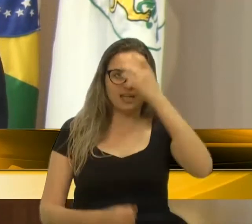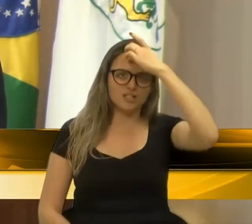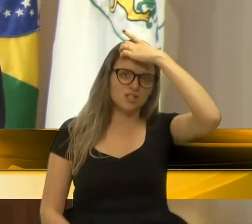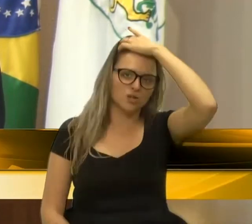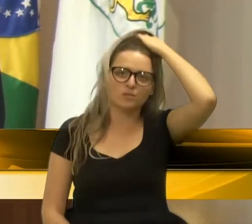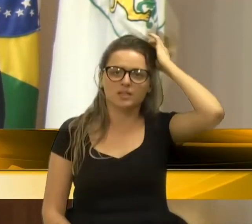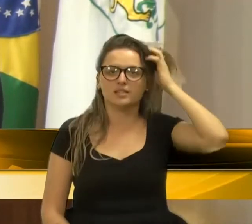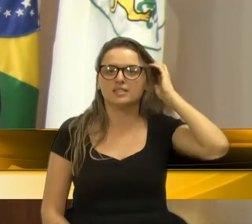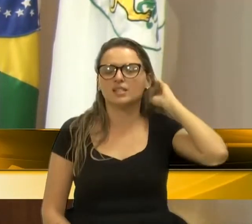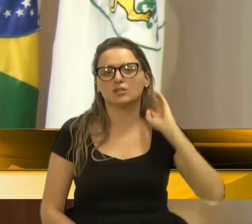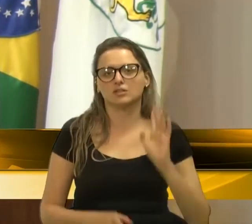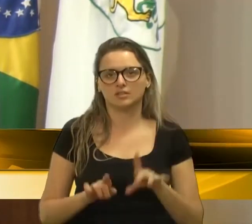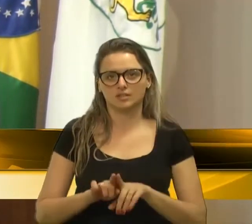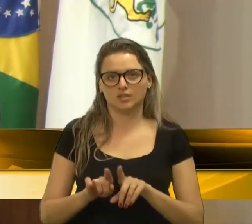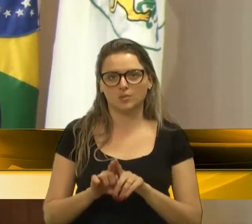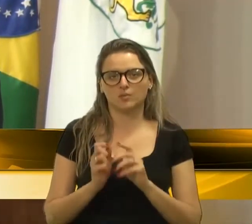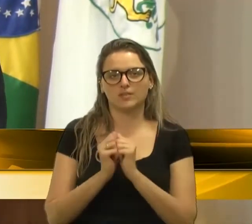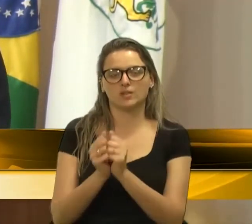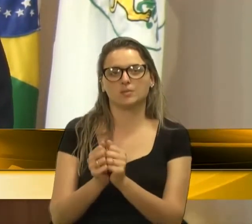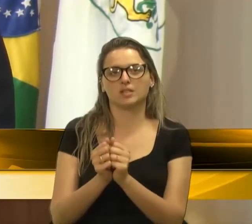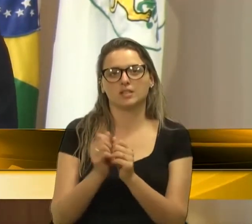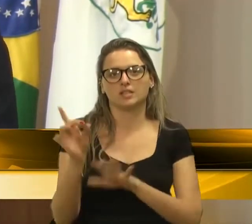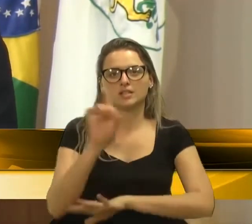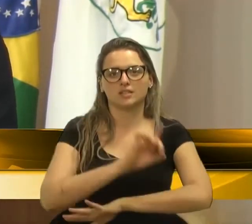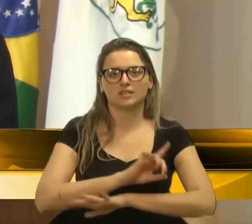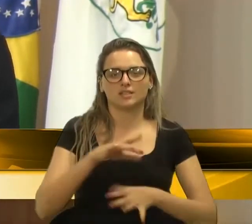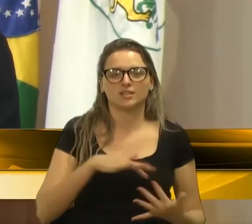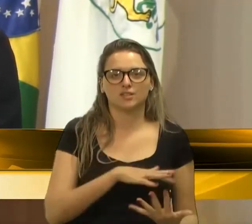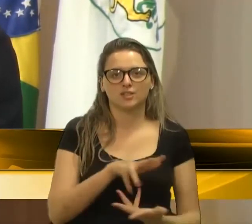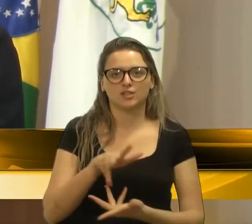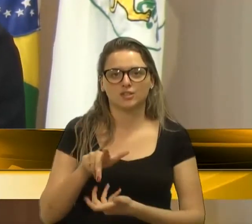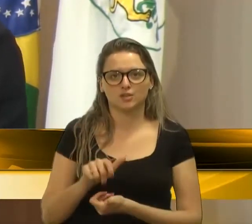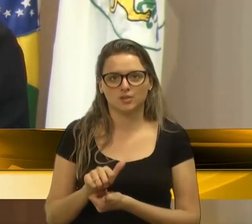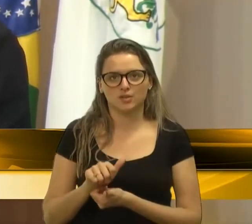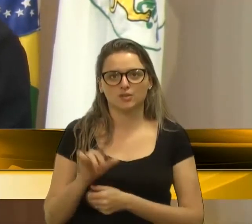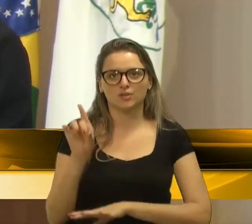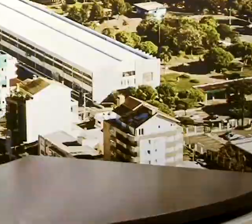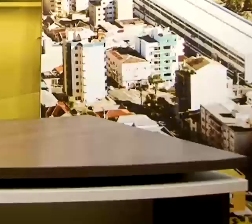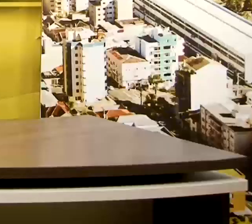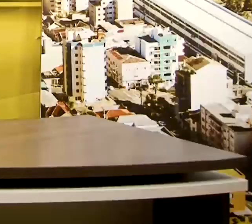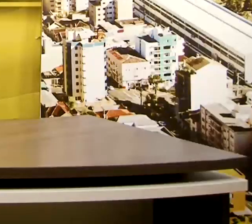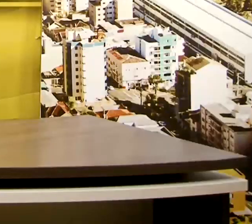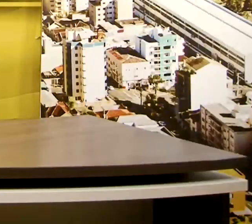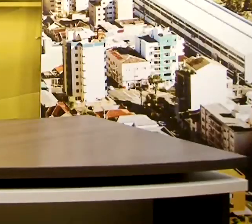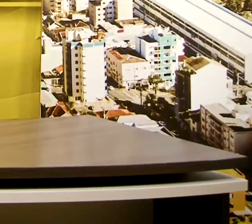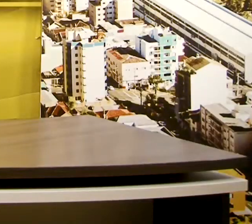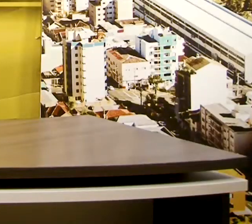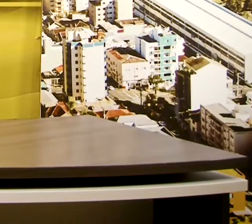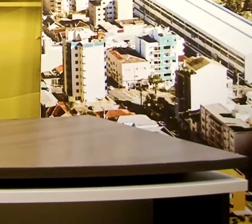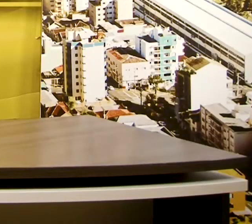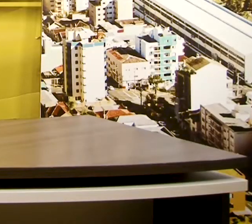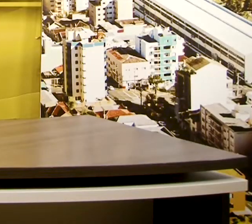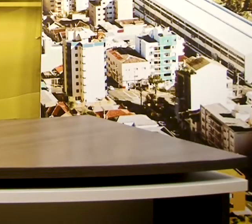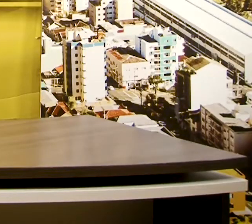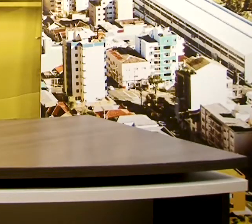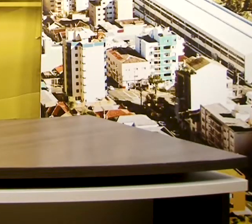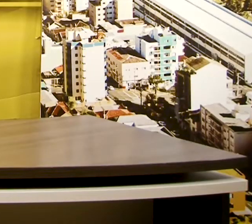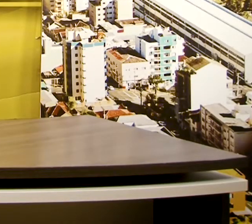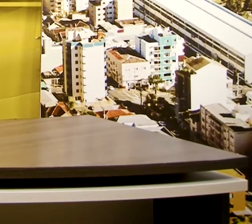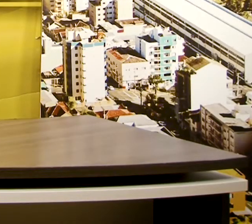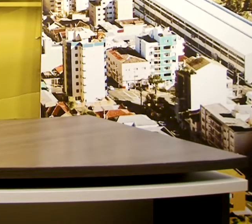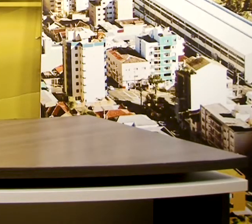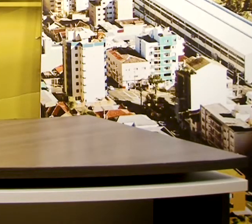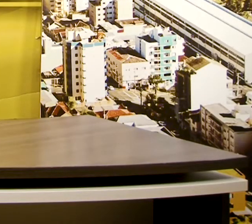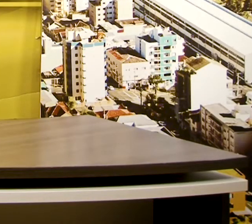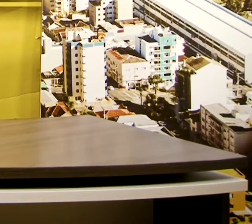novembro e se encerra no dia 10 de dezembro, que é o Dia Internacional dos Direitos Humanos, né? Qualificar a lei que reformula o